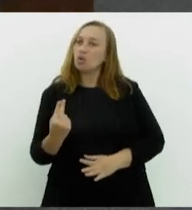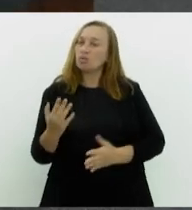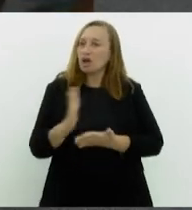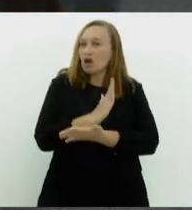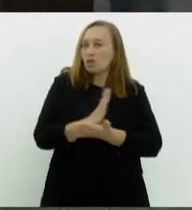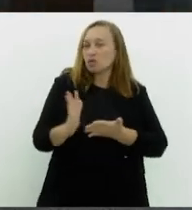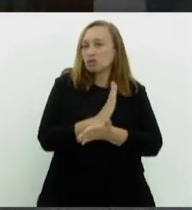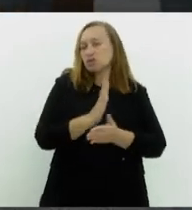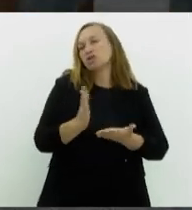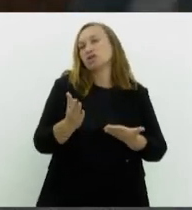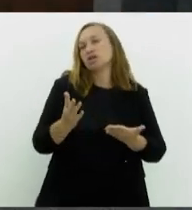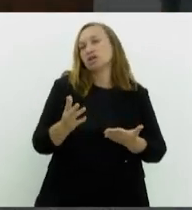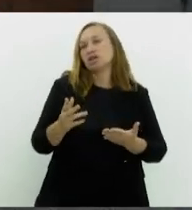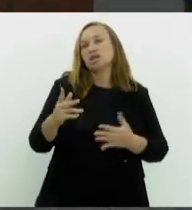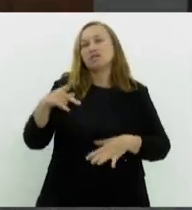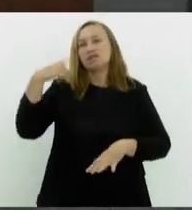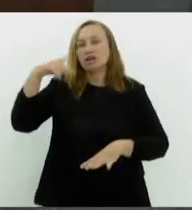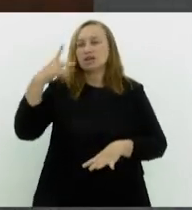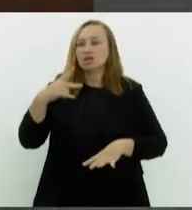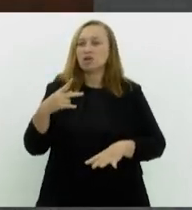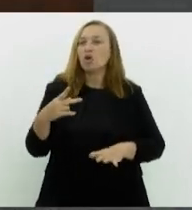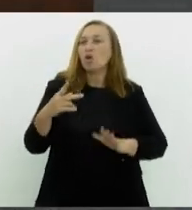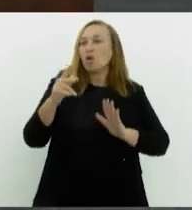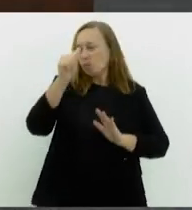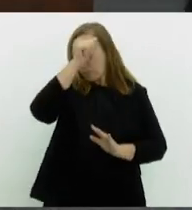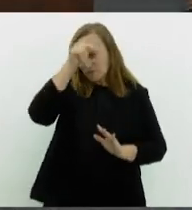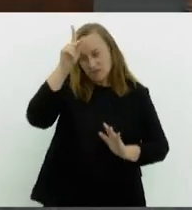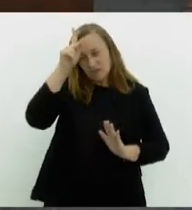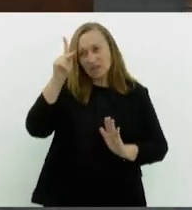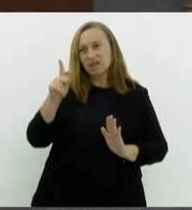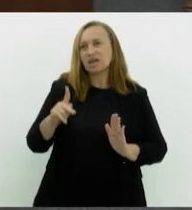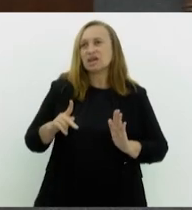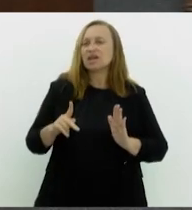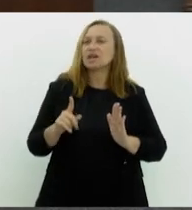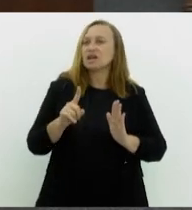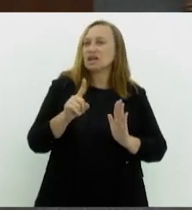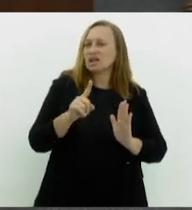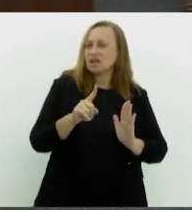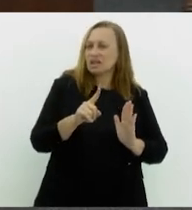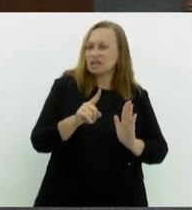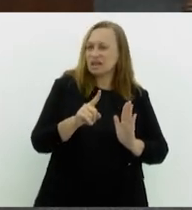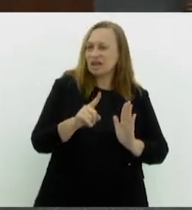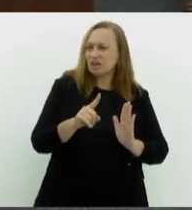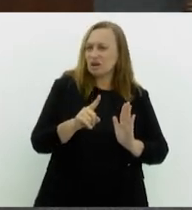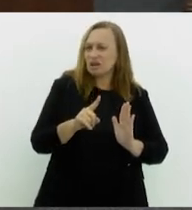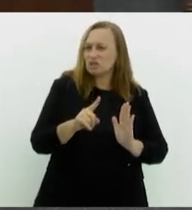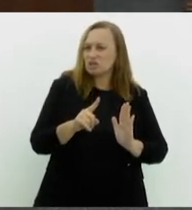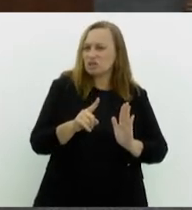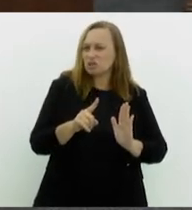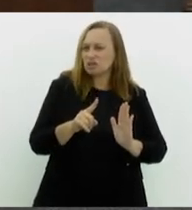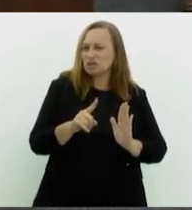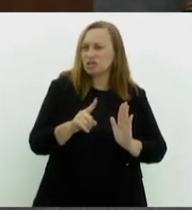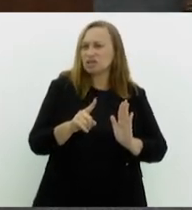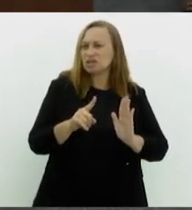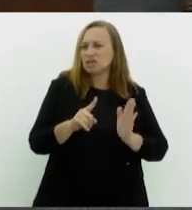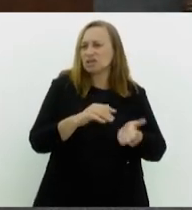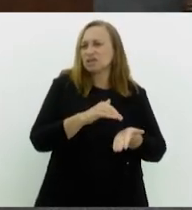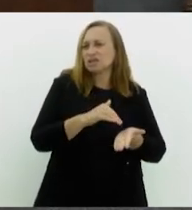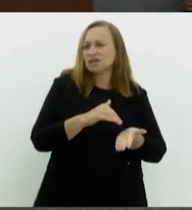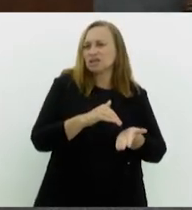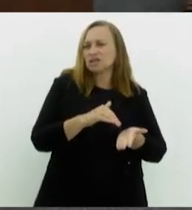sanciona a lei, faz um grande ato da Secretaria de Saúde para entrega da carteira e tudo mais, não menciona o autor original da